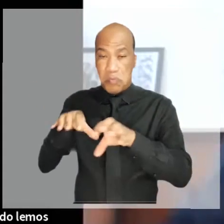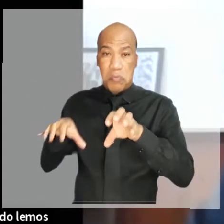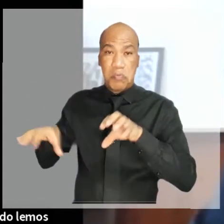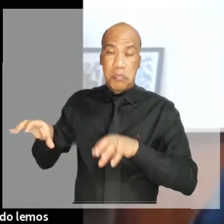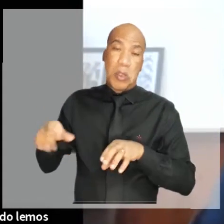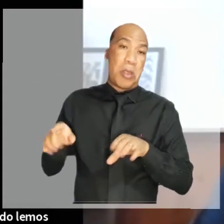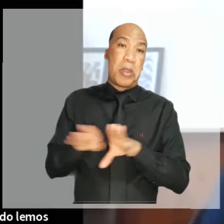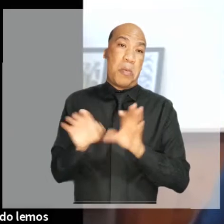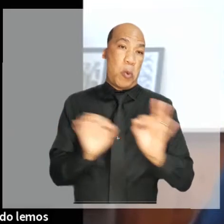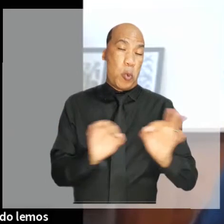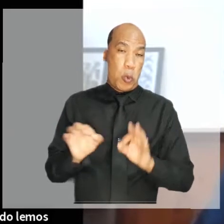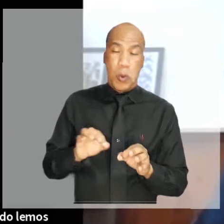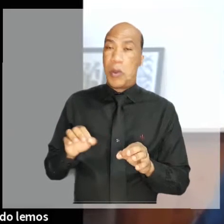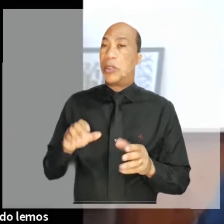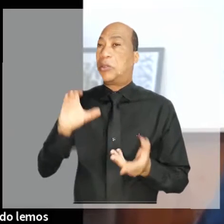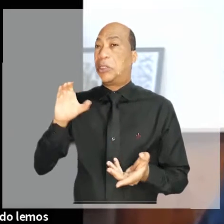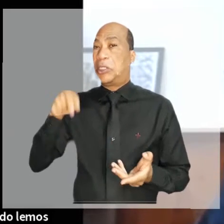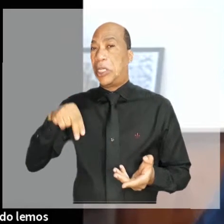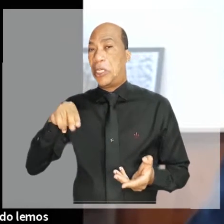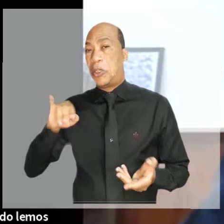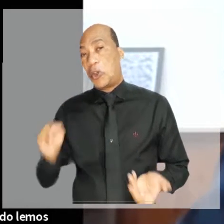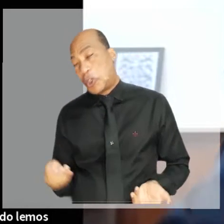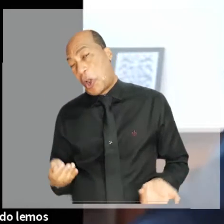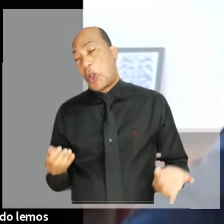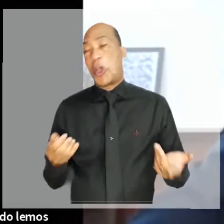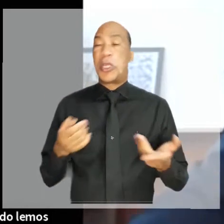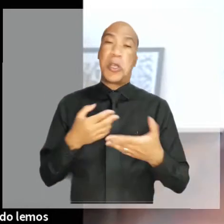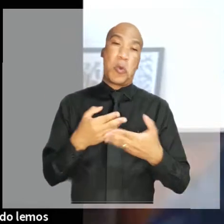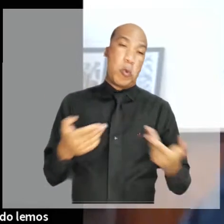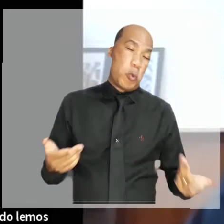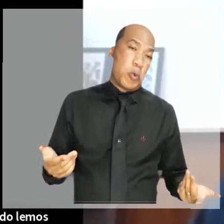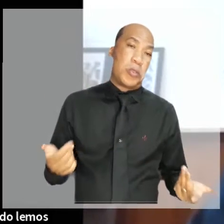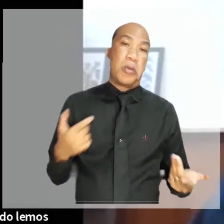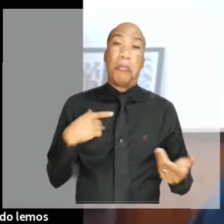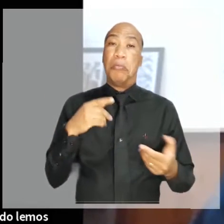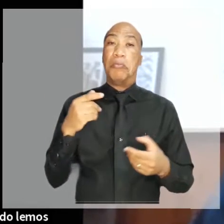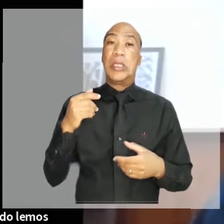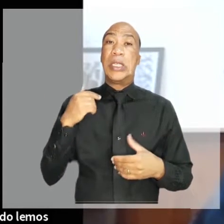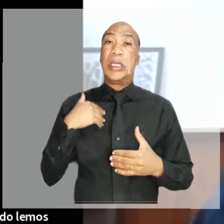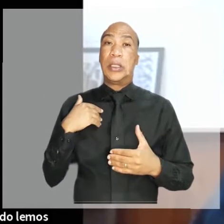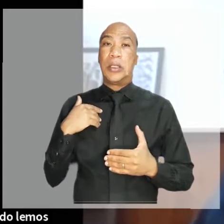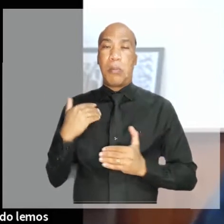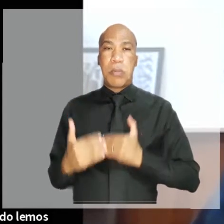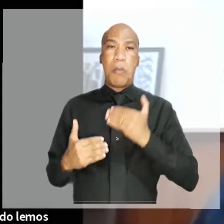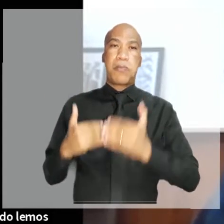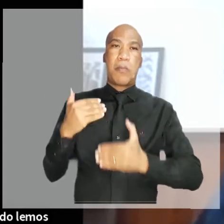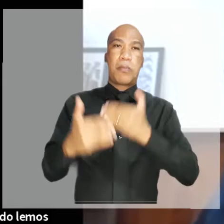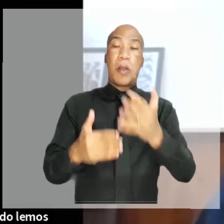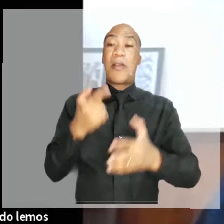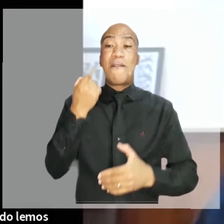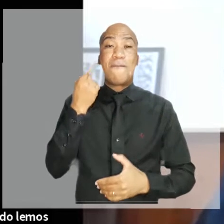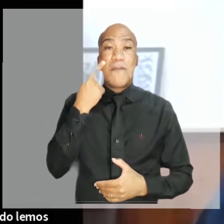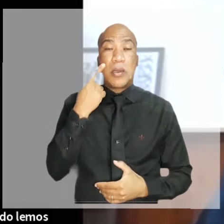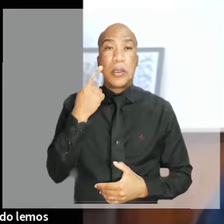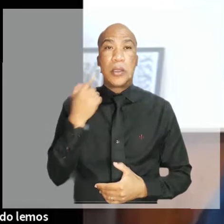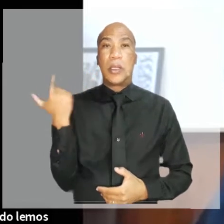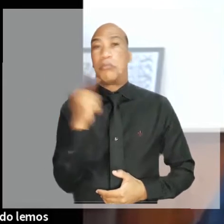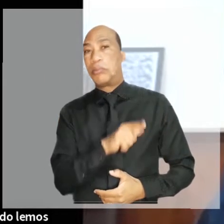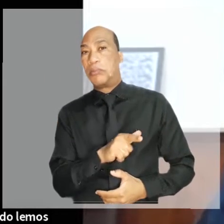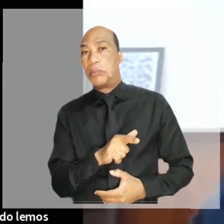organiza também com o CNJ e assim por diante, escalonar aquilo que dá certo.